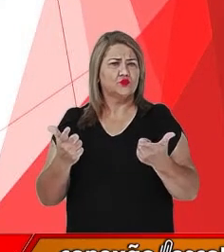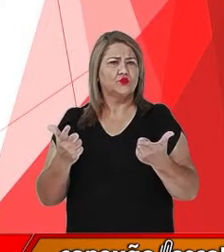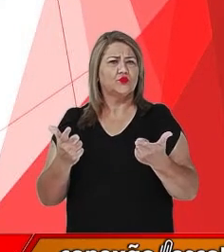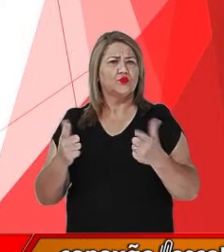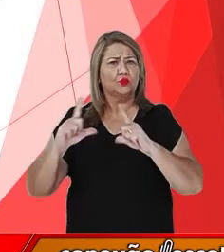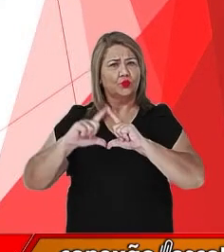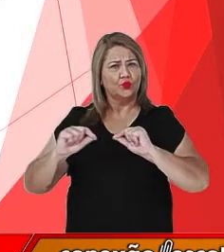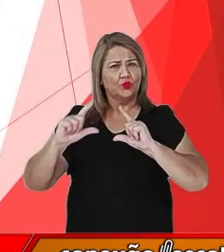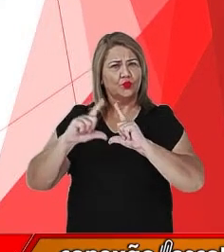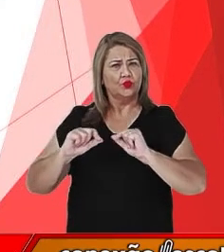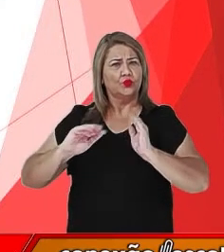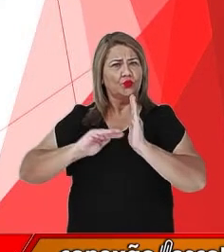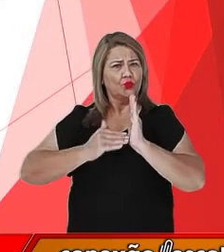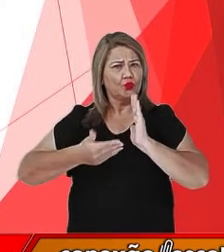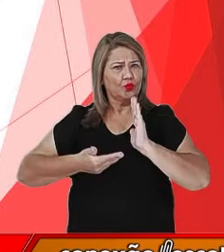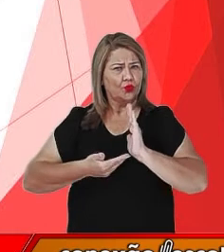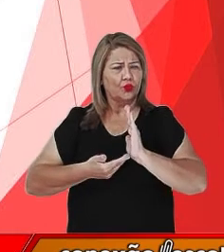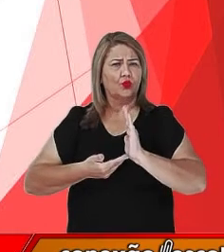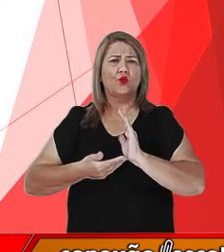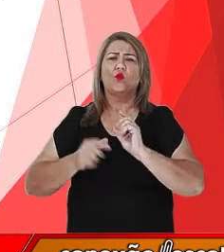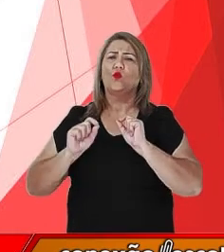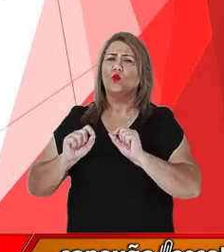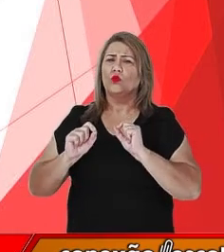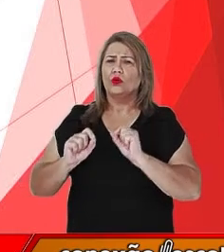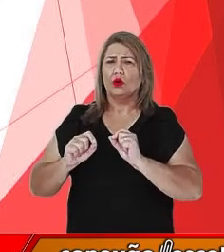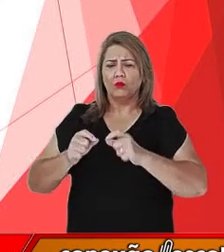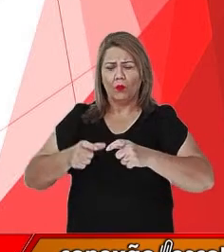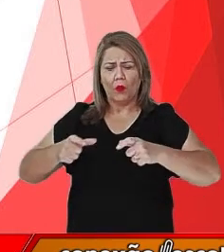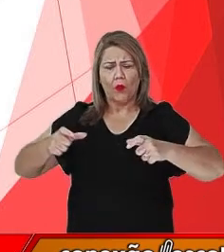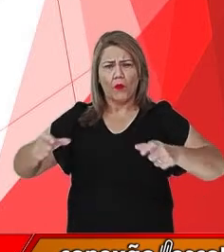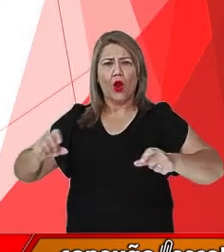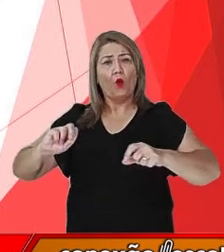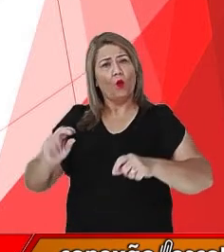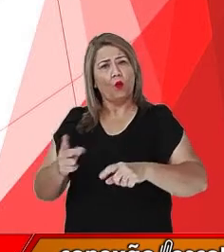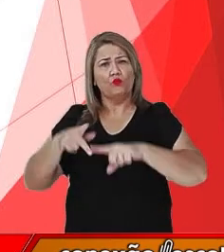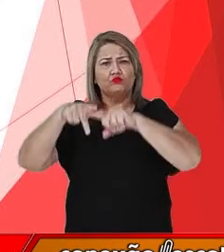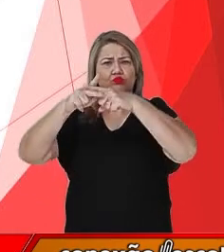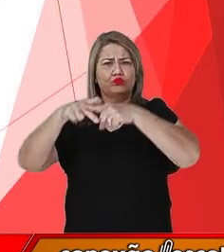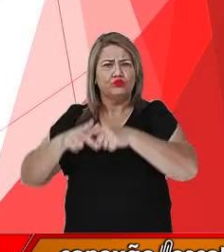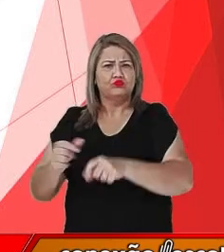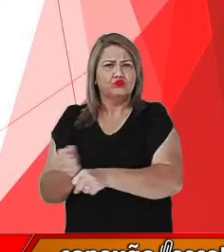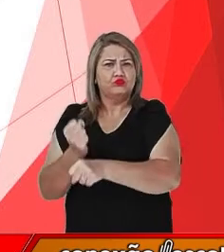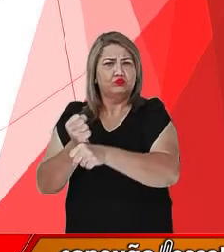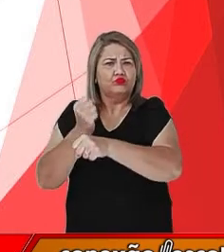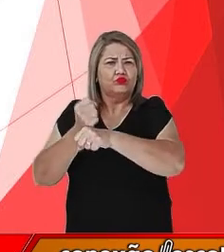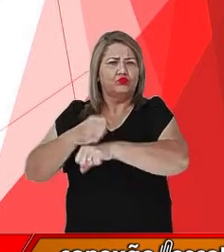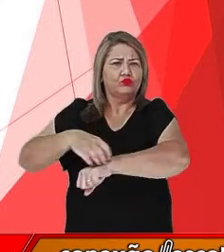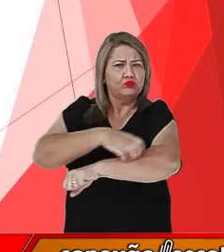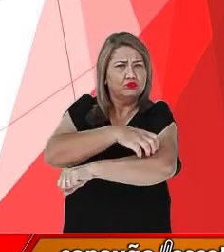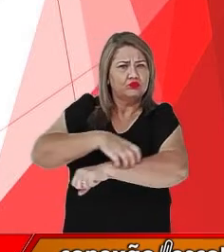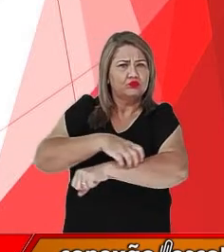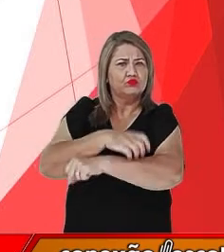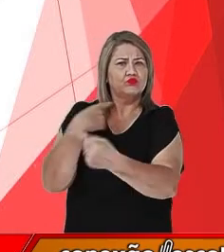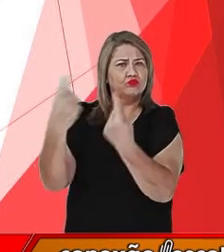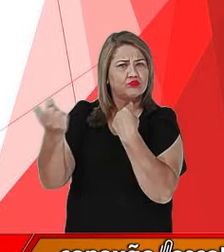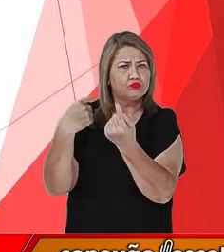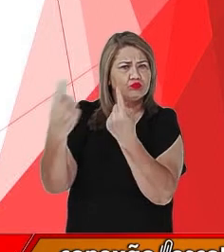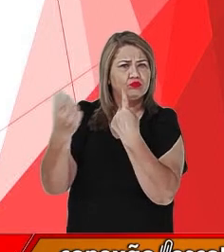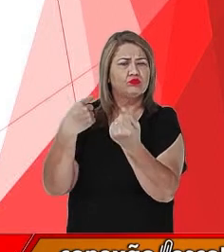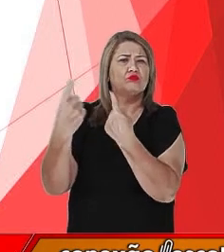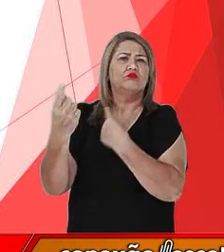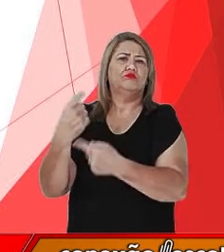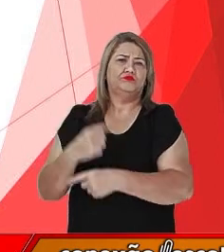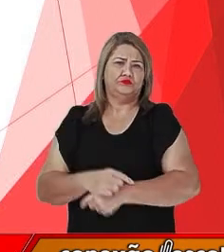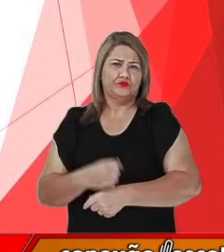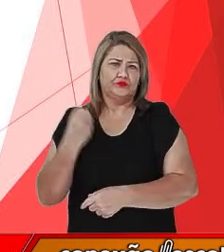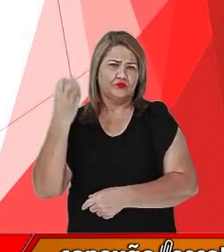União, eles ficam para ampliação ou manutenção do transporte rodoviário. E o transporte rodoviário do